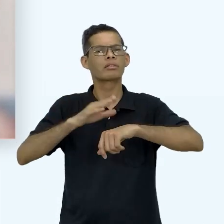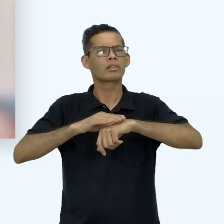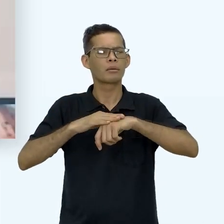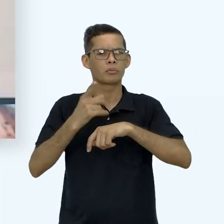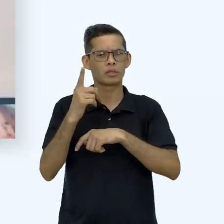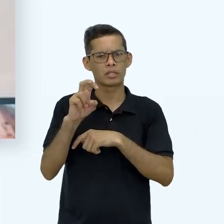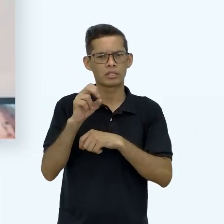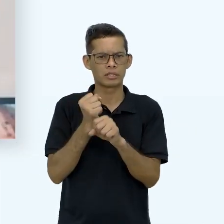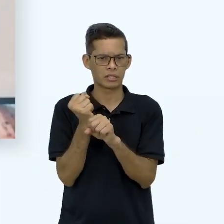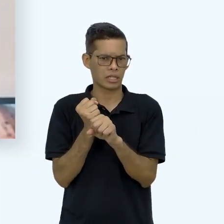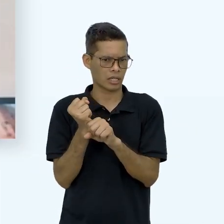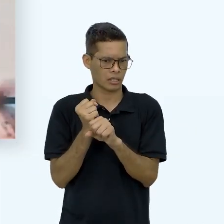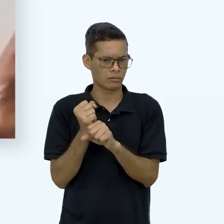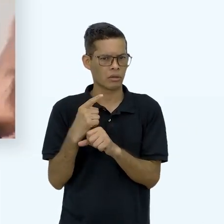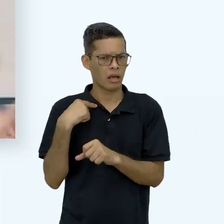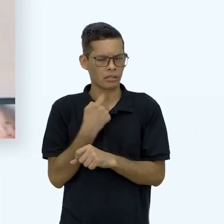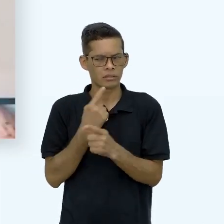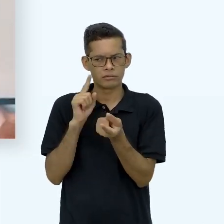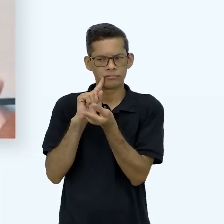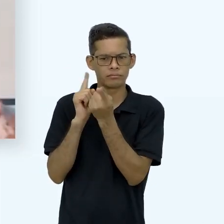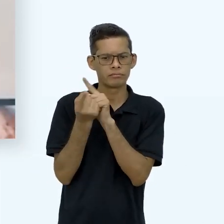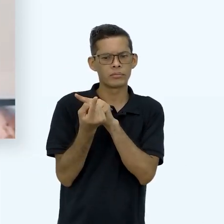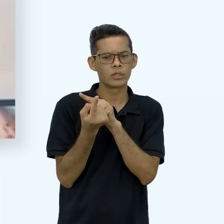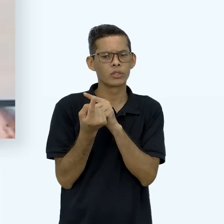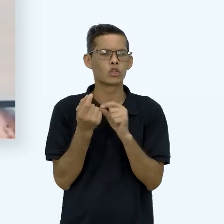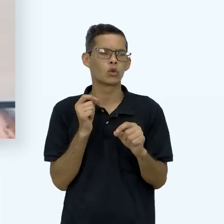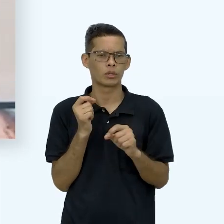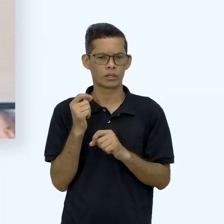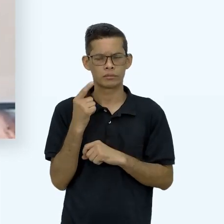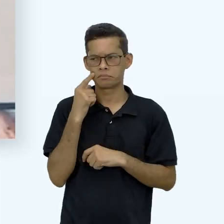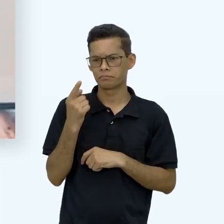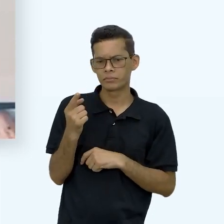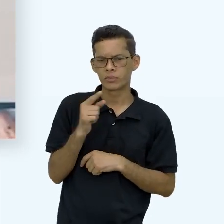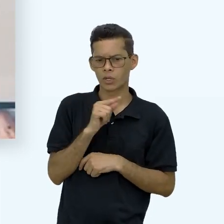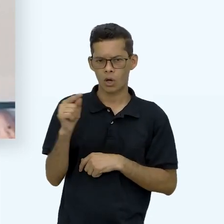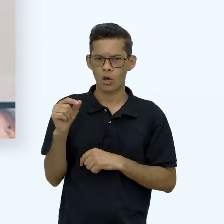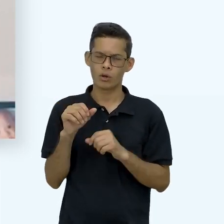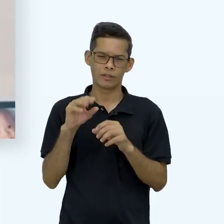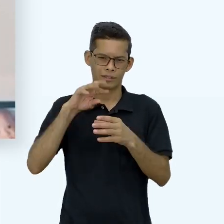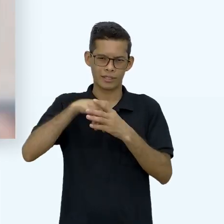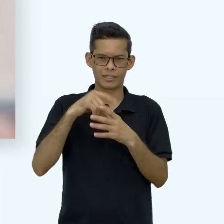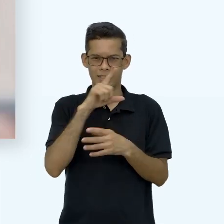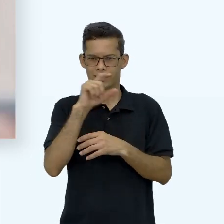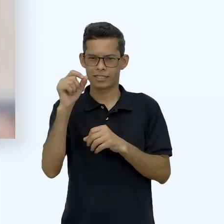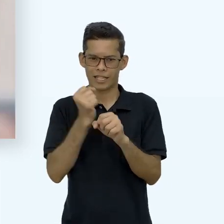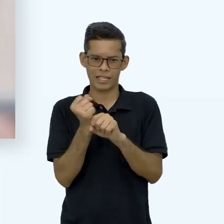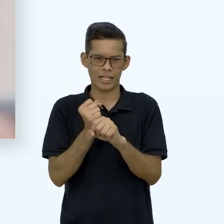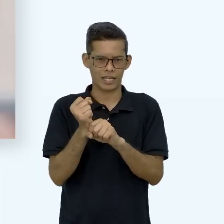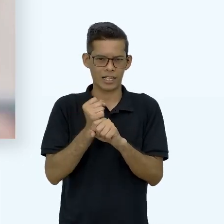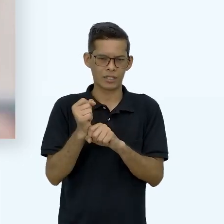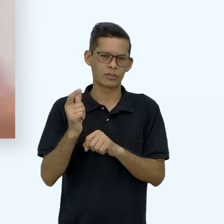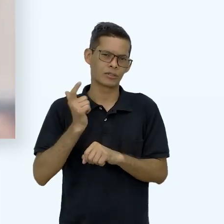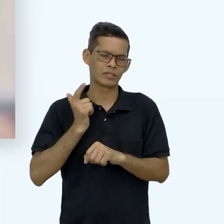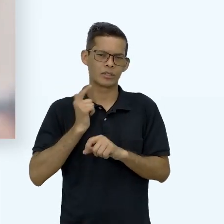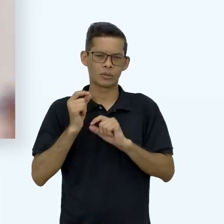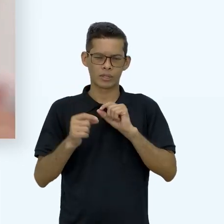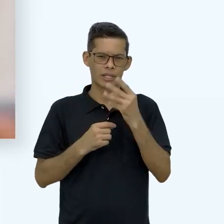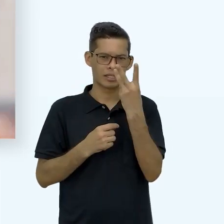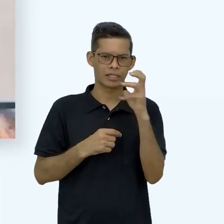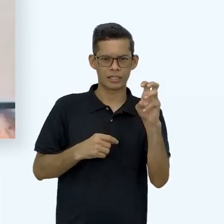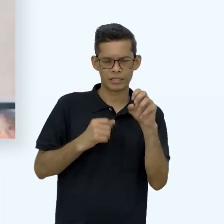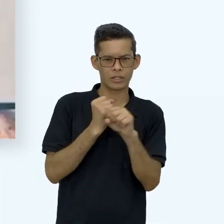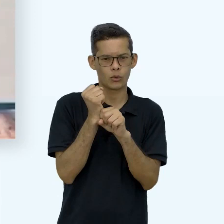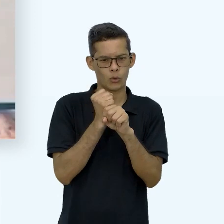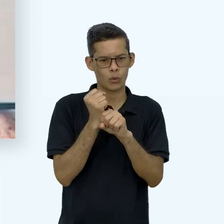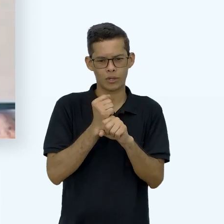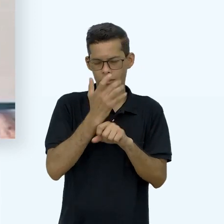anos. Quando a gente inverte isso aqui, a gente vê o seguinte: há um século levava 35 anos para metade do que